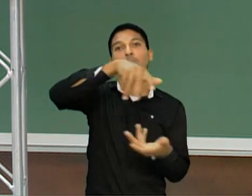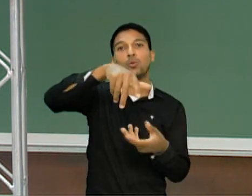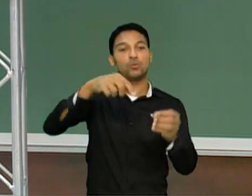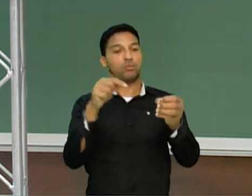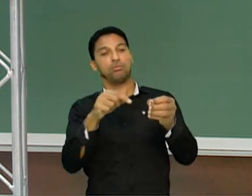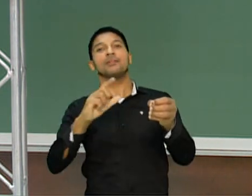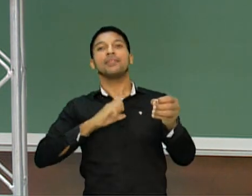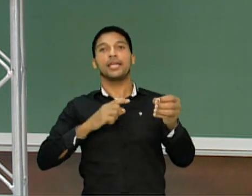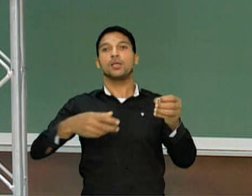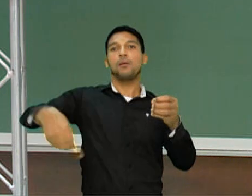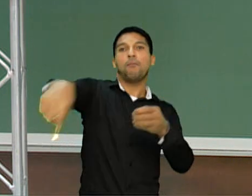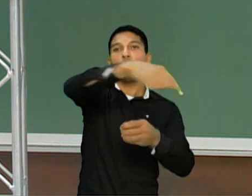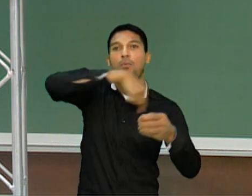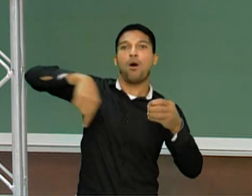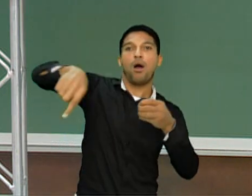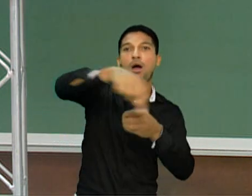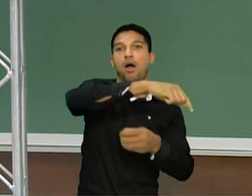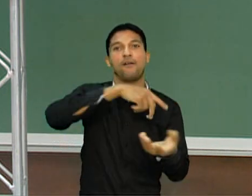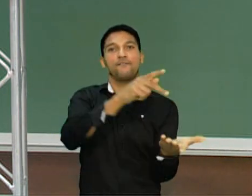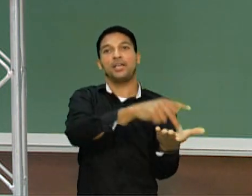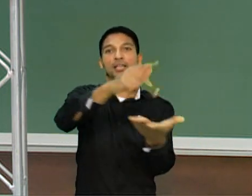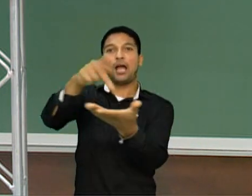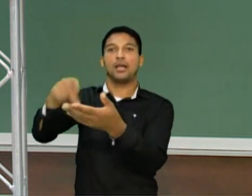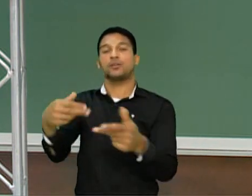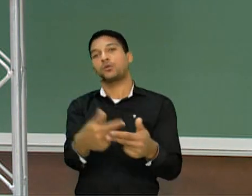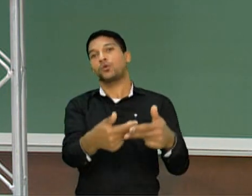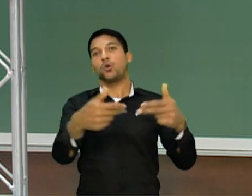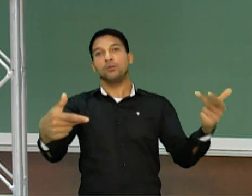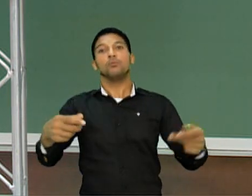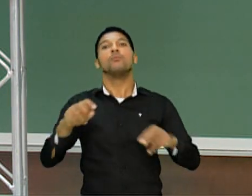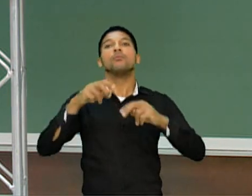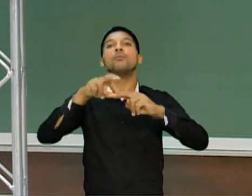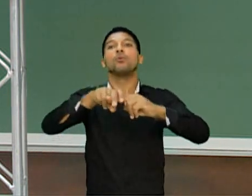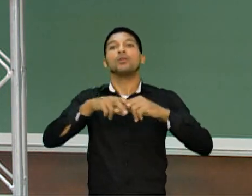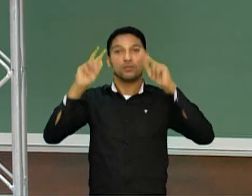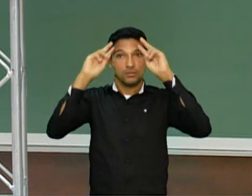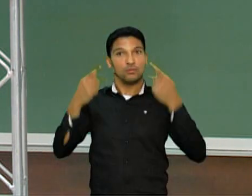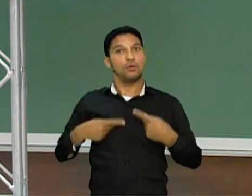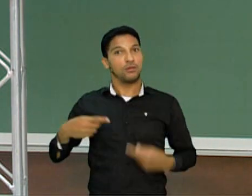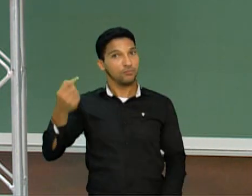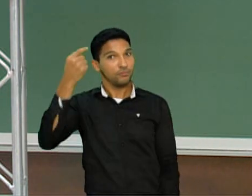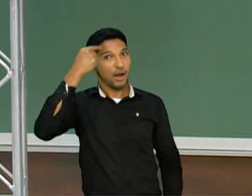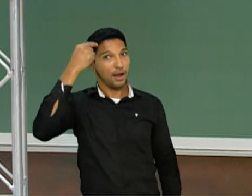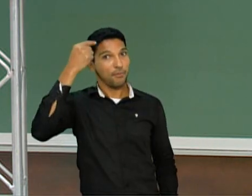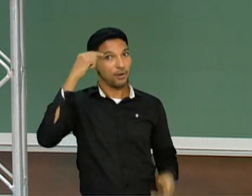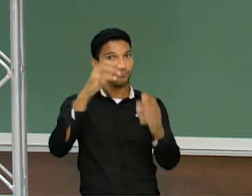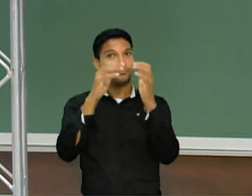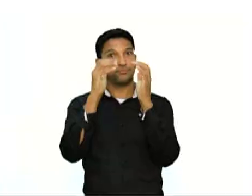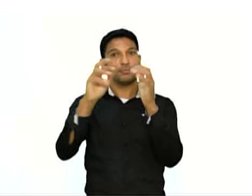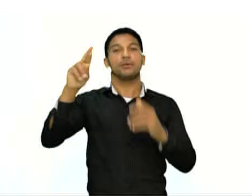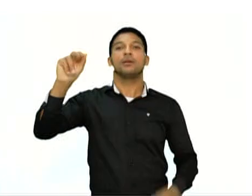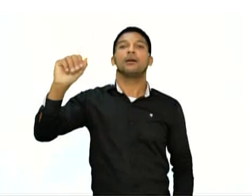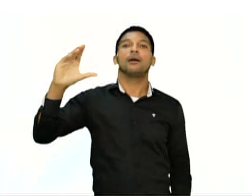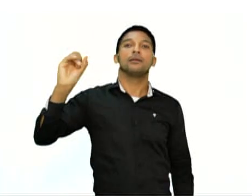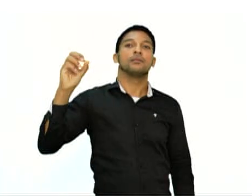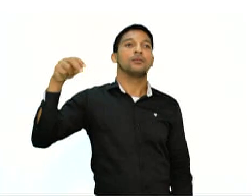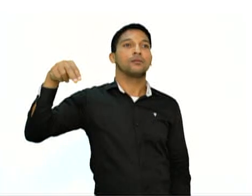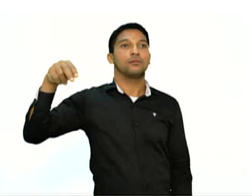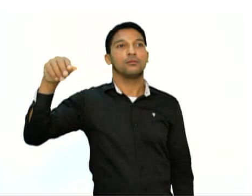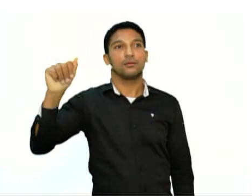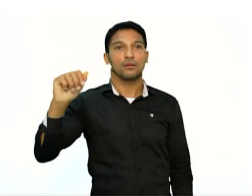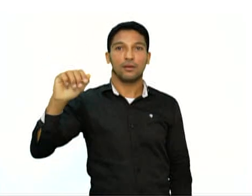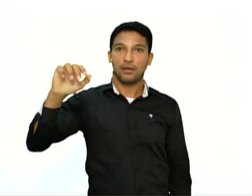esse critério de verdade para as coisas. Por isso que ele é um racionalista. Indo além da